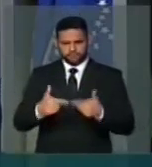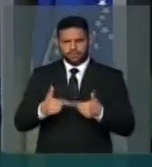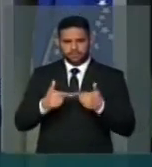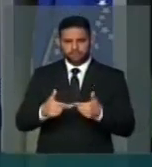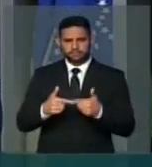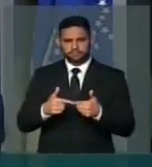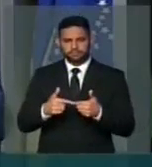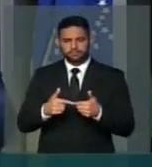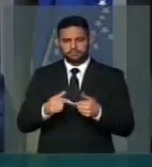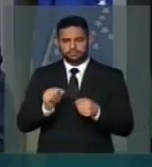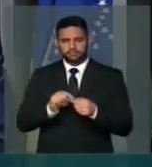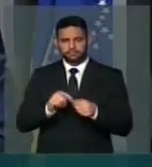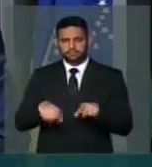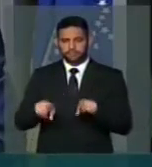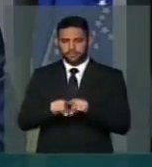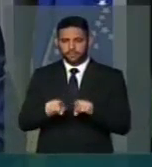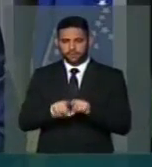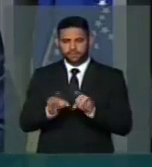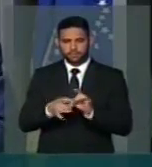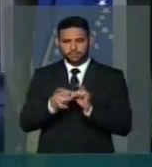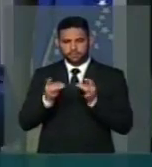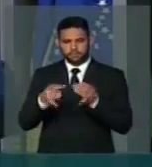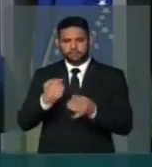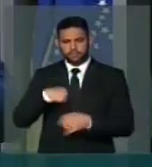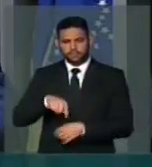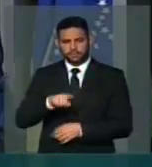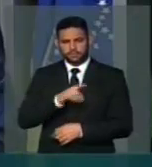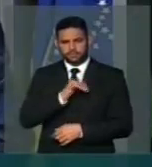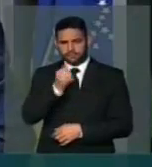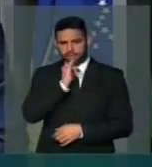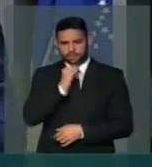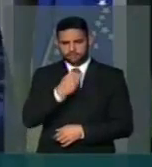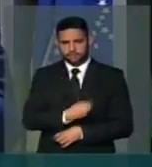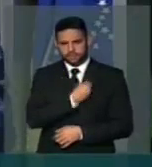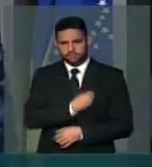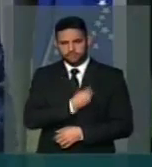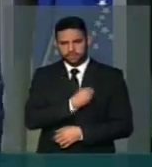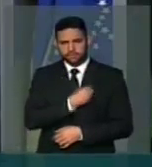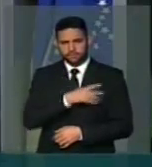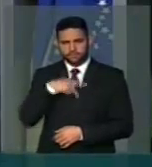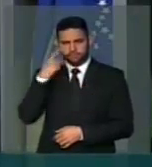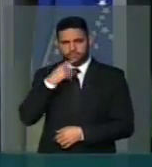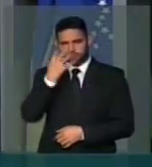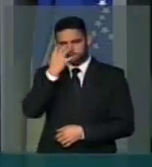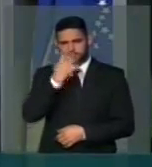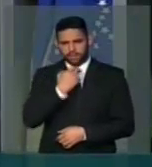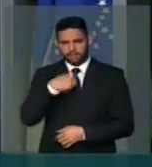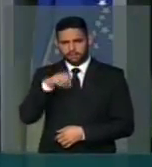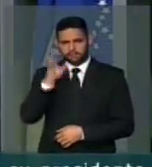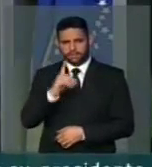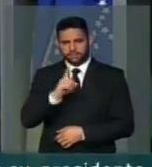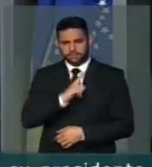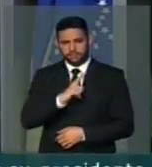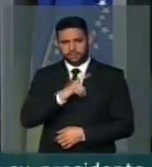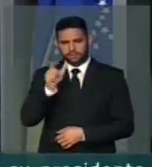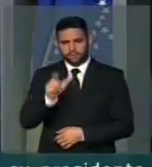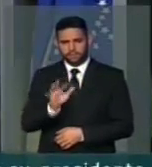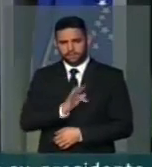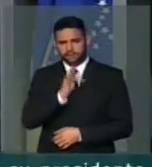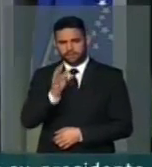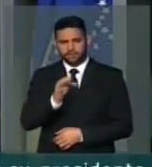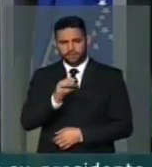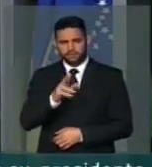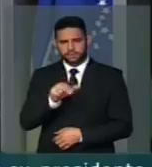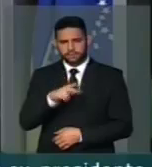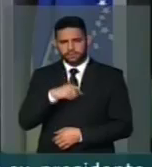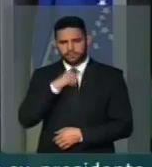ter lutado e ao mesmo tempo ter deixado para todos nós um exemplo de vida e de político sério que o Brasil ainda tem e terá, sem